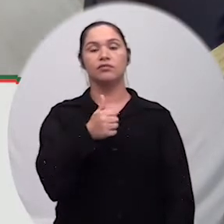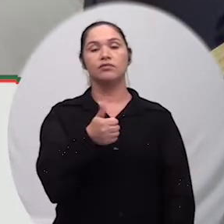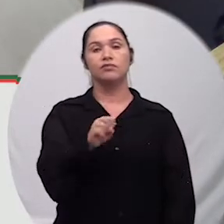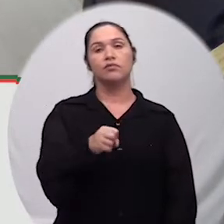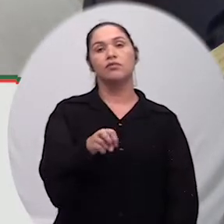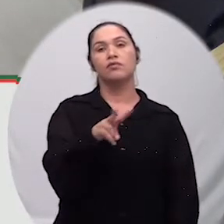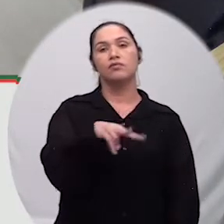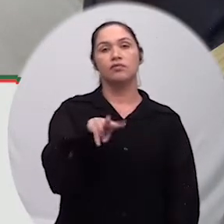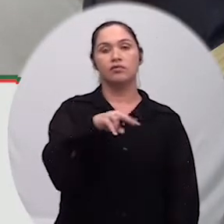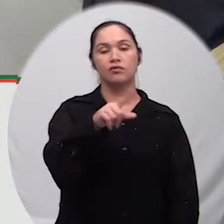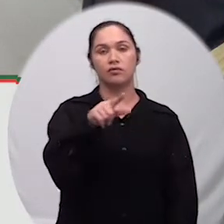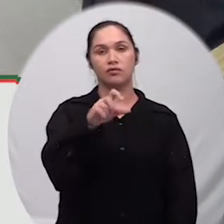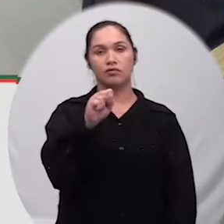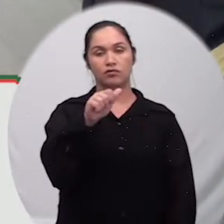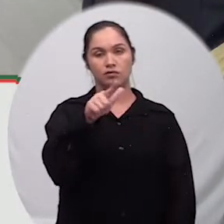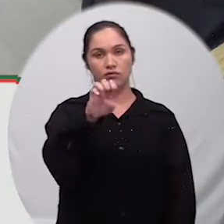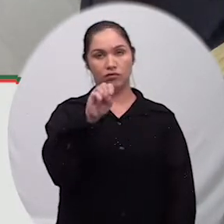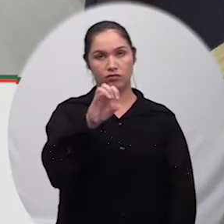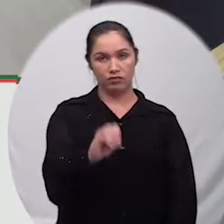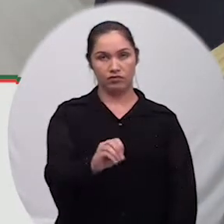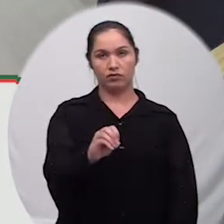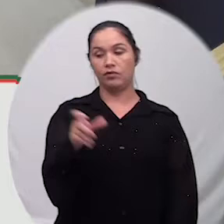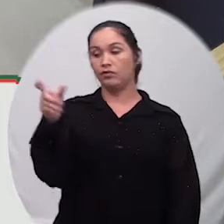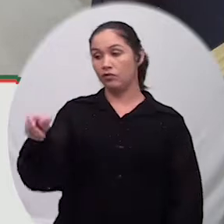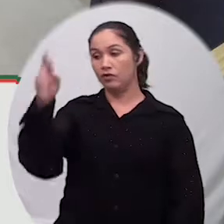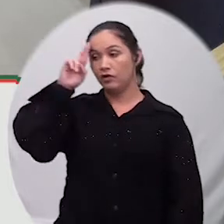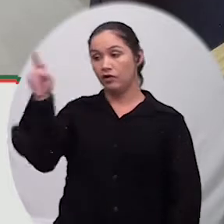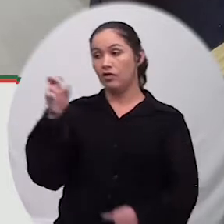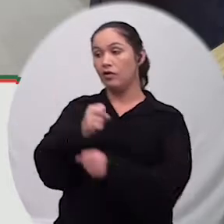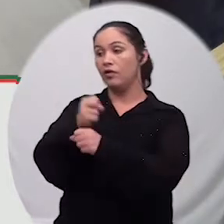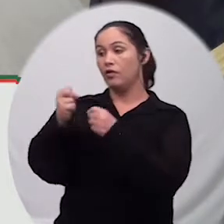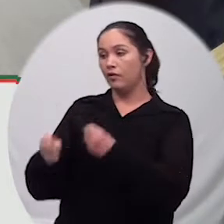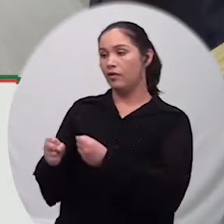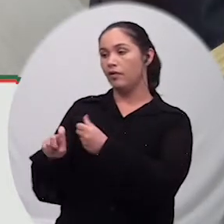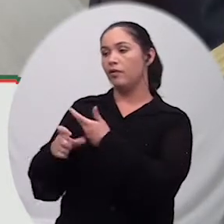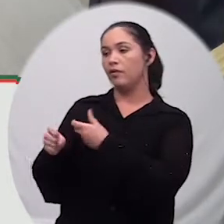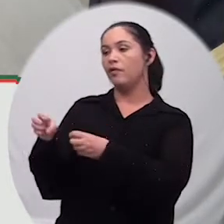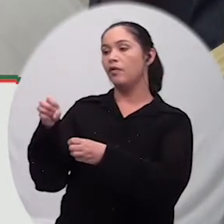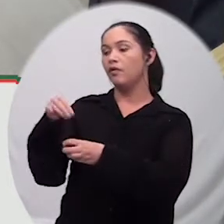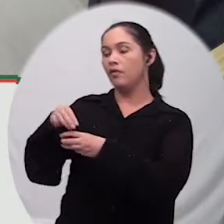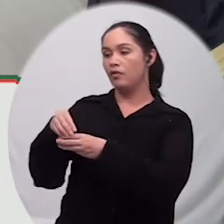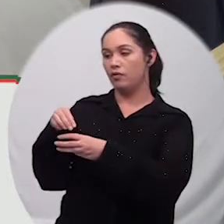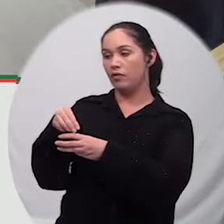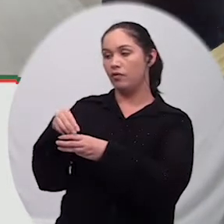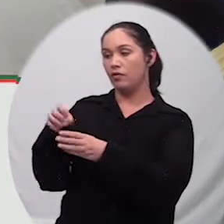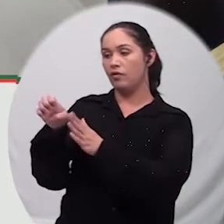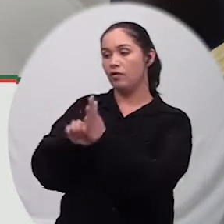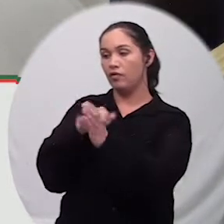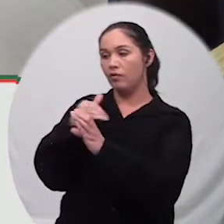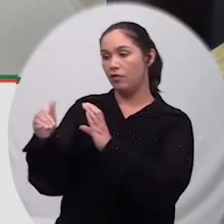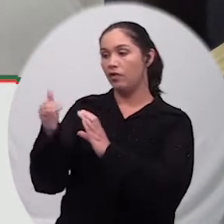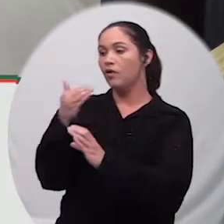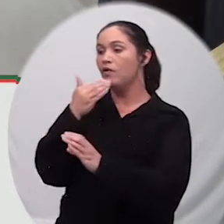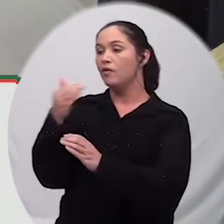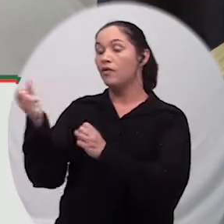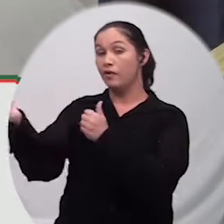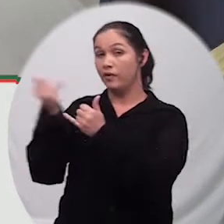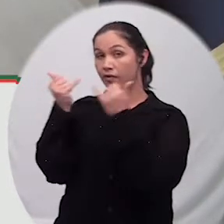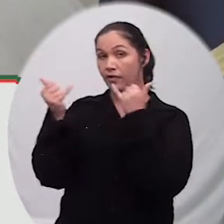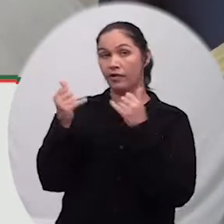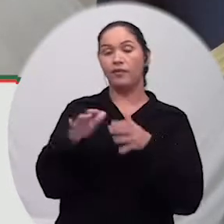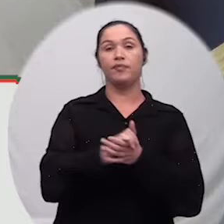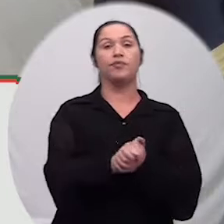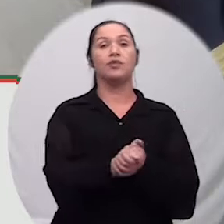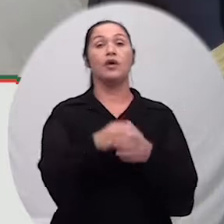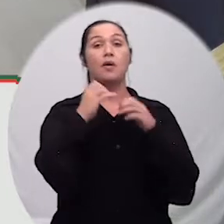envio de expediente ao chefe do Poder Executivo Municipal para que informe essa Casa Legislativa se existe a possibilidade de instalação